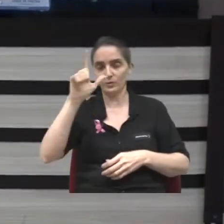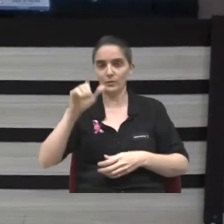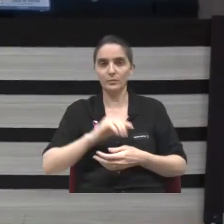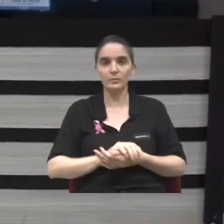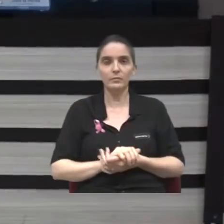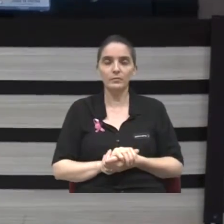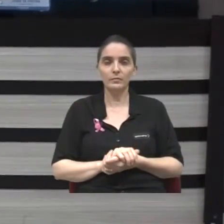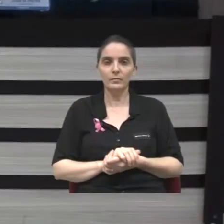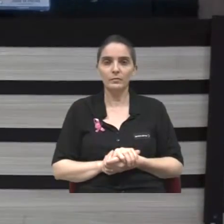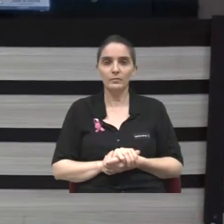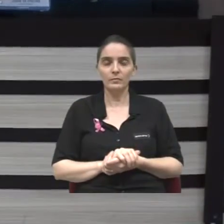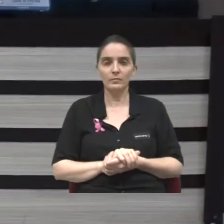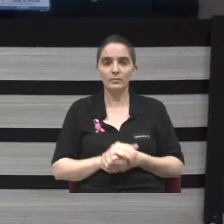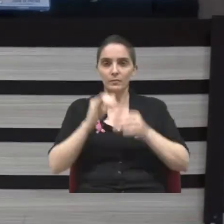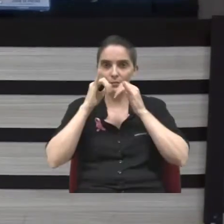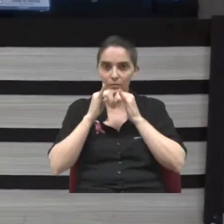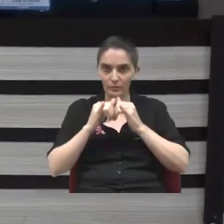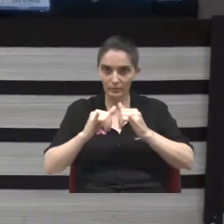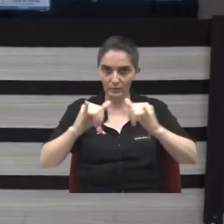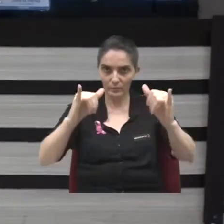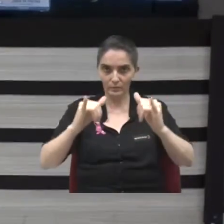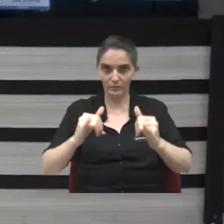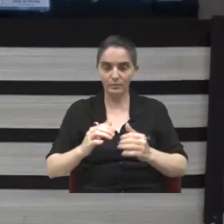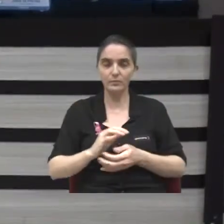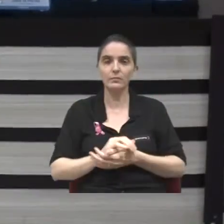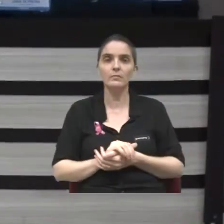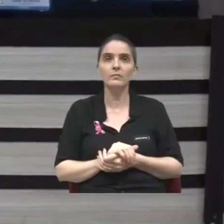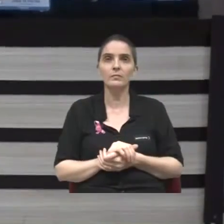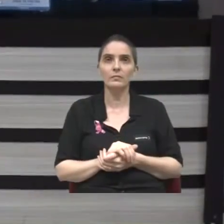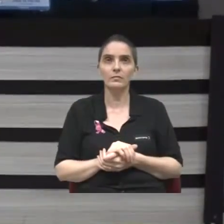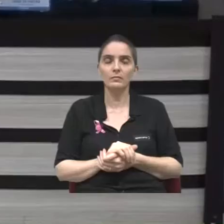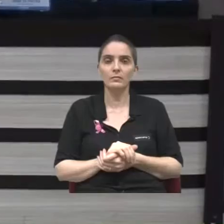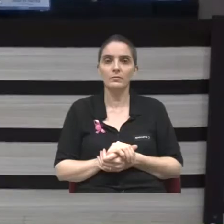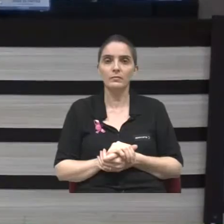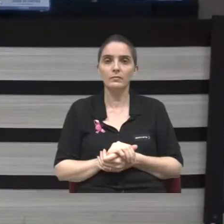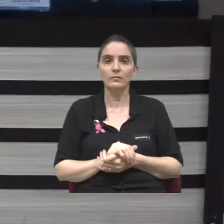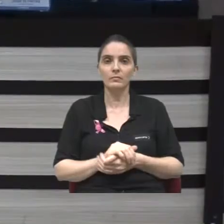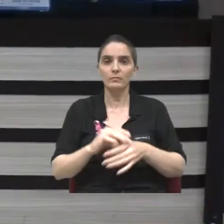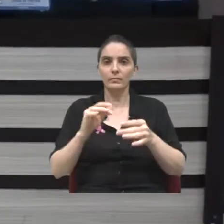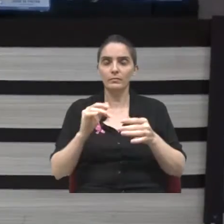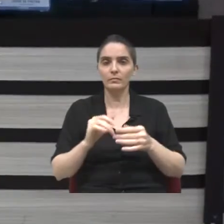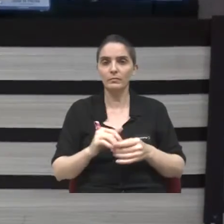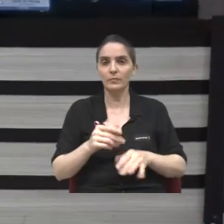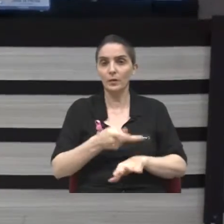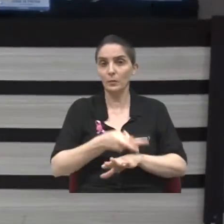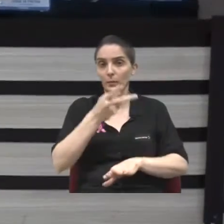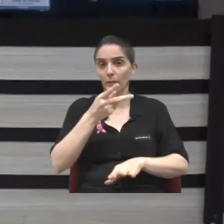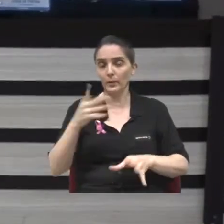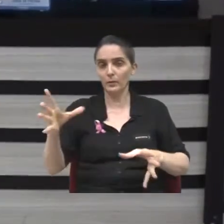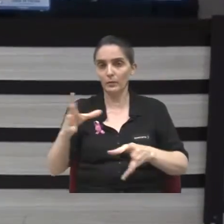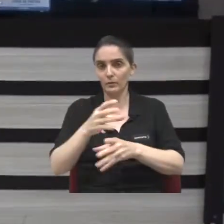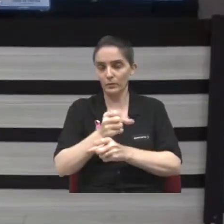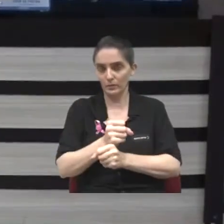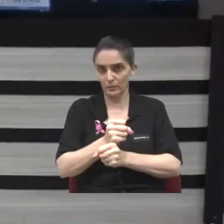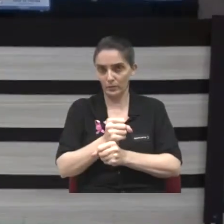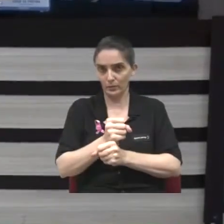Um comunicado, o prêmio destaque da contabilidade,